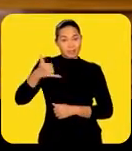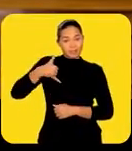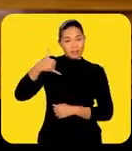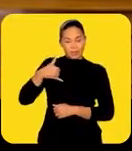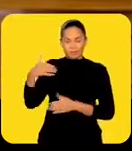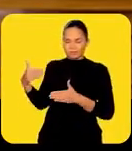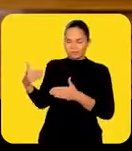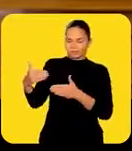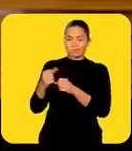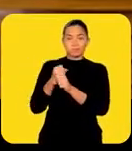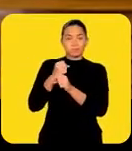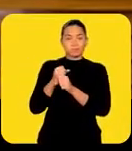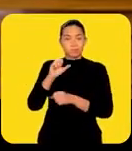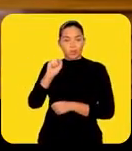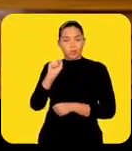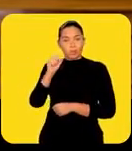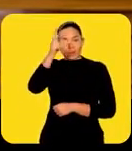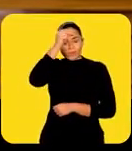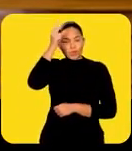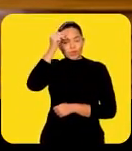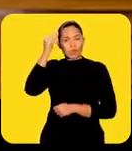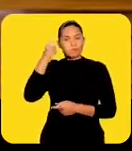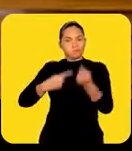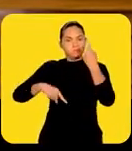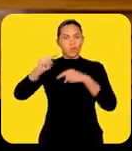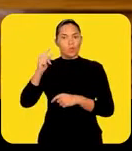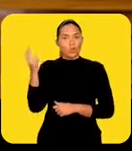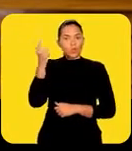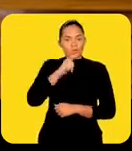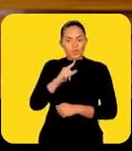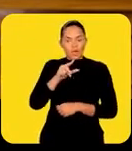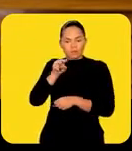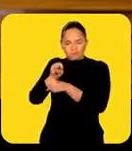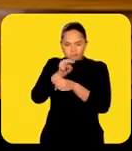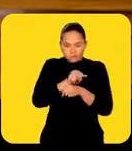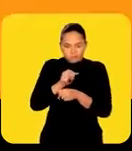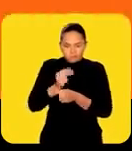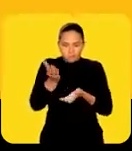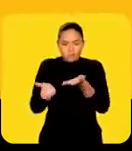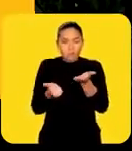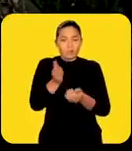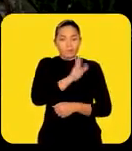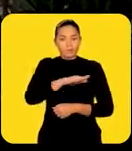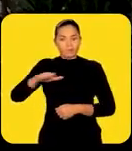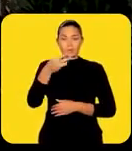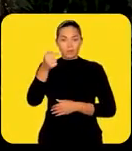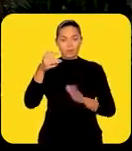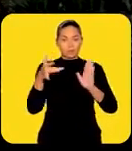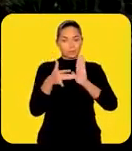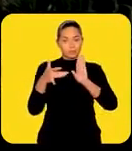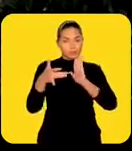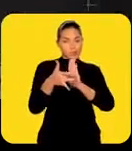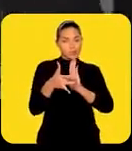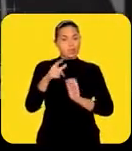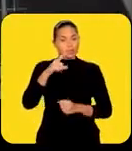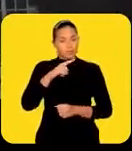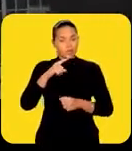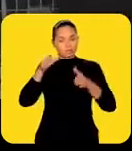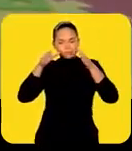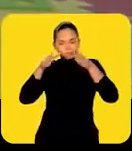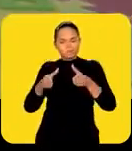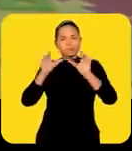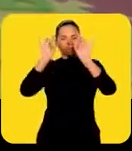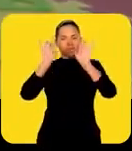últimos 8 anos a prefeitura avançou garantindo mais cuidado e atenção às crianças. 37 postos de